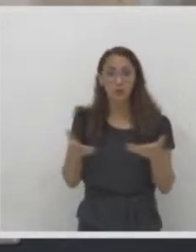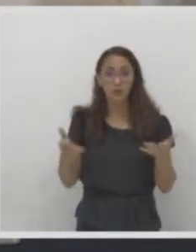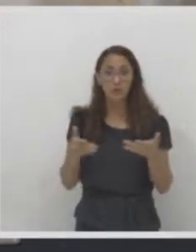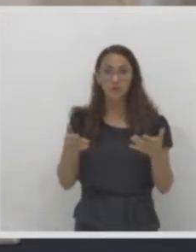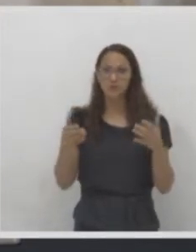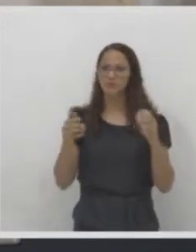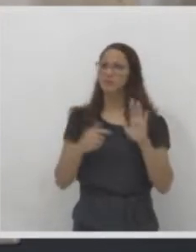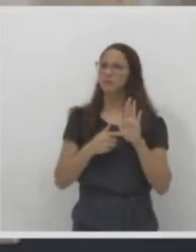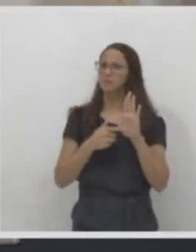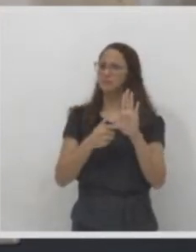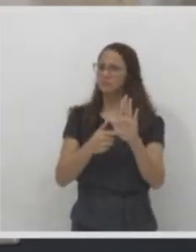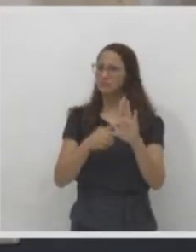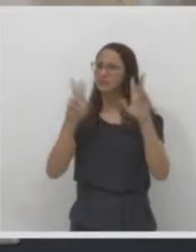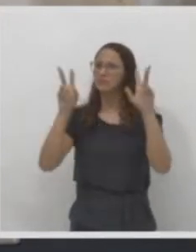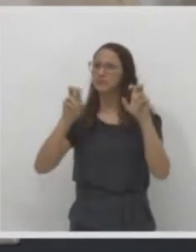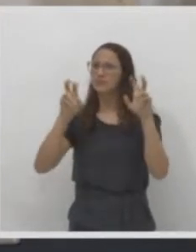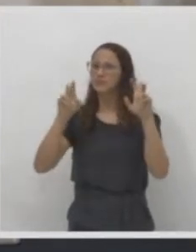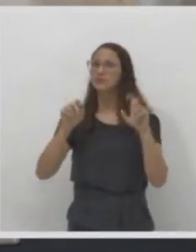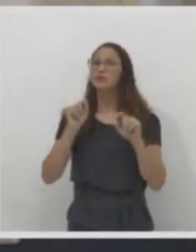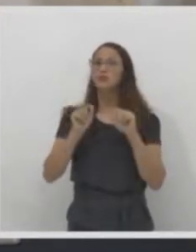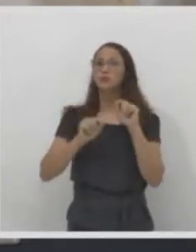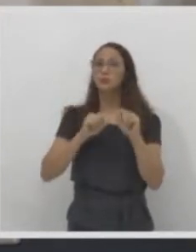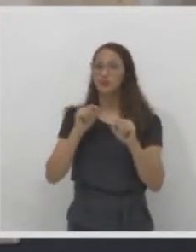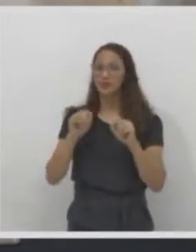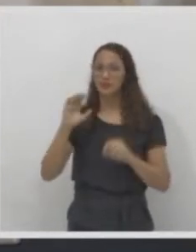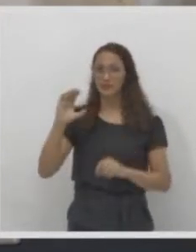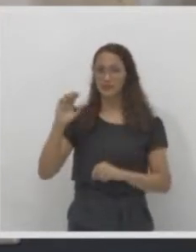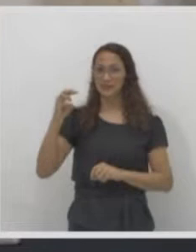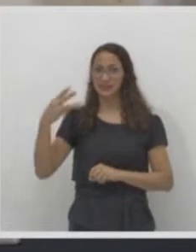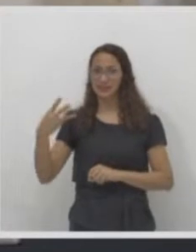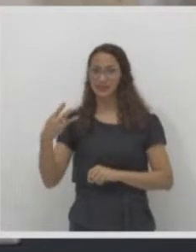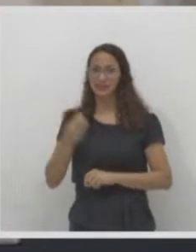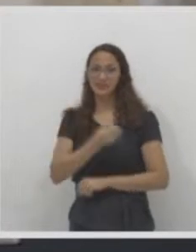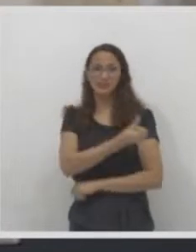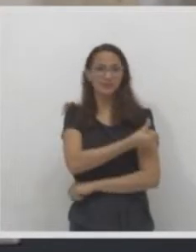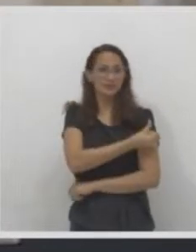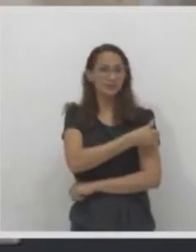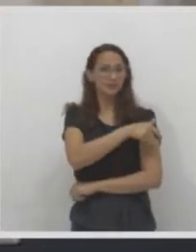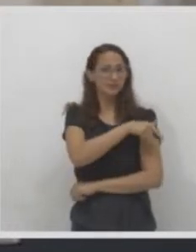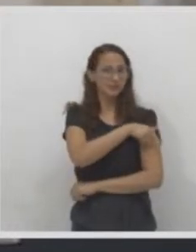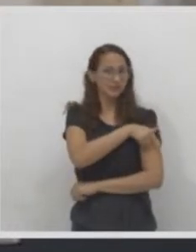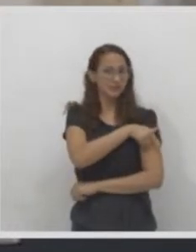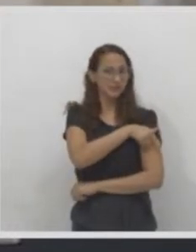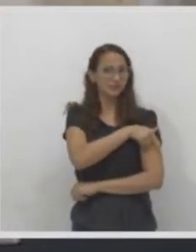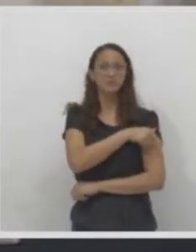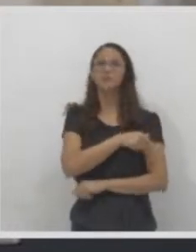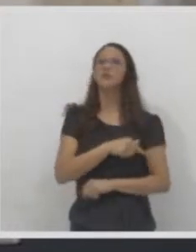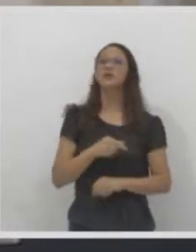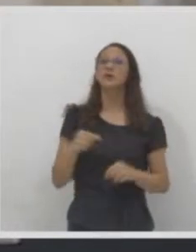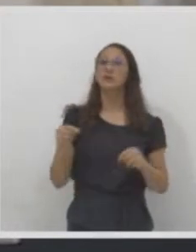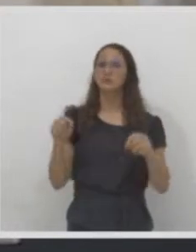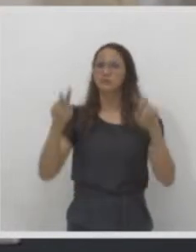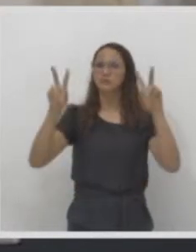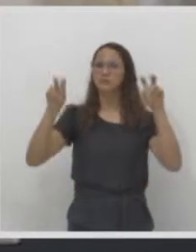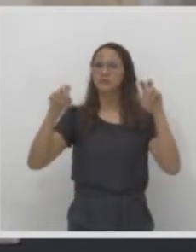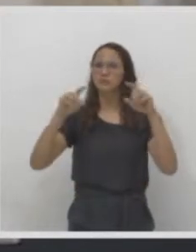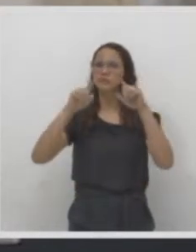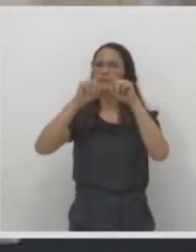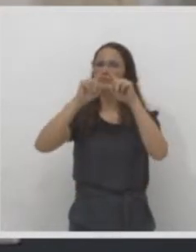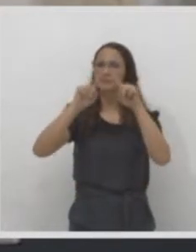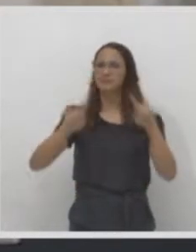assunto que pertence ao ciclo C3, sexto e sétimo ano, que são os triângulos. Mas antes